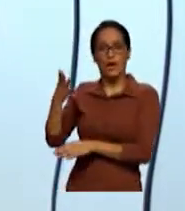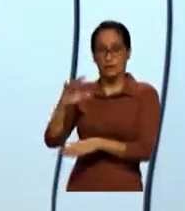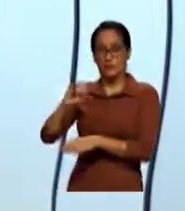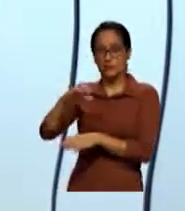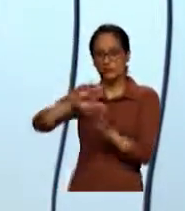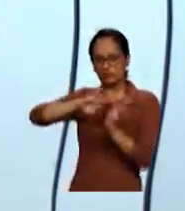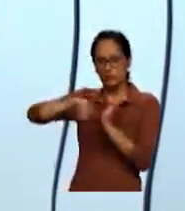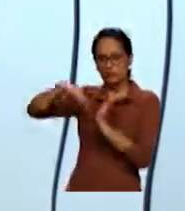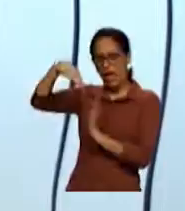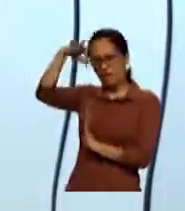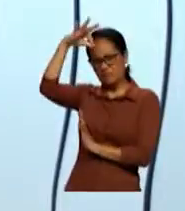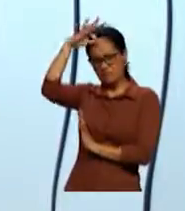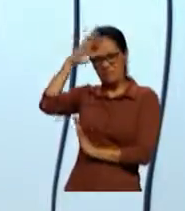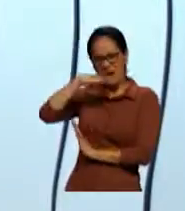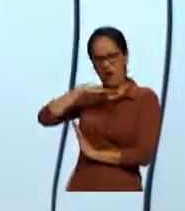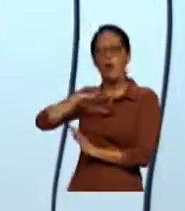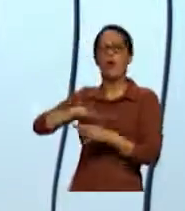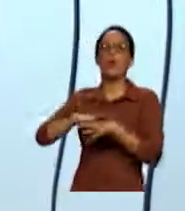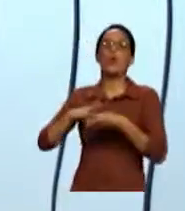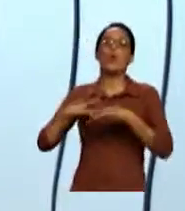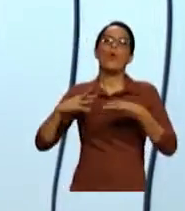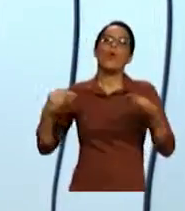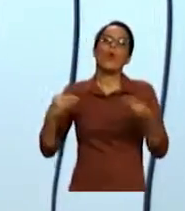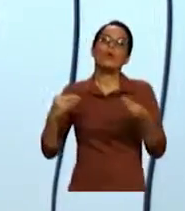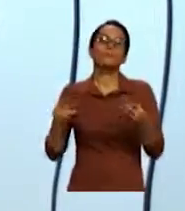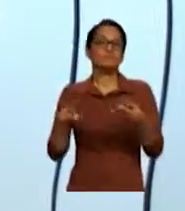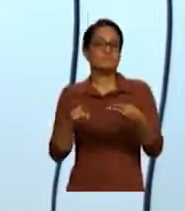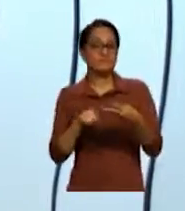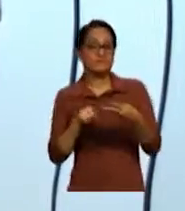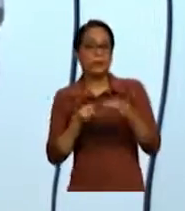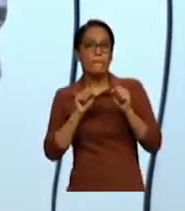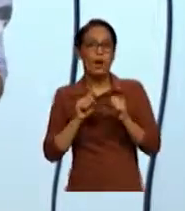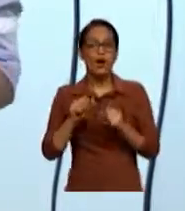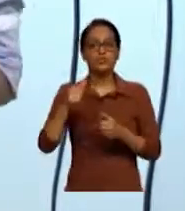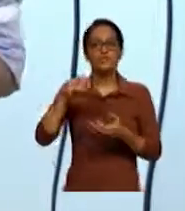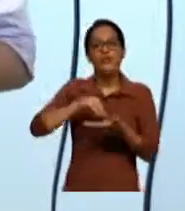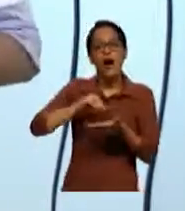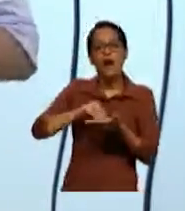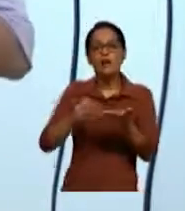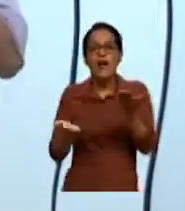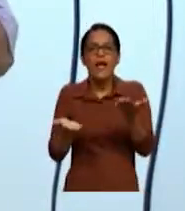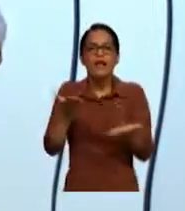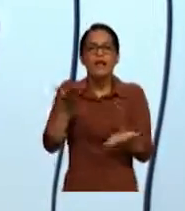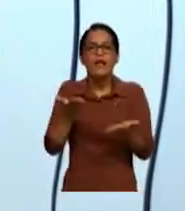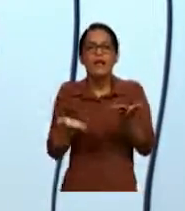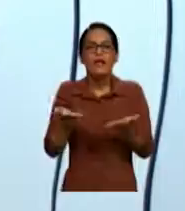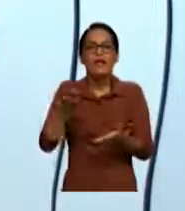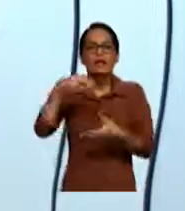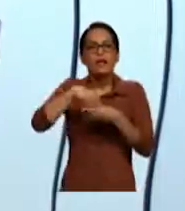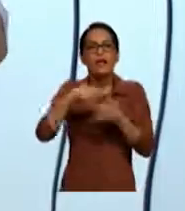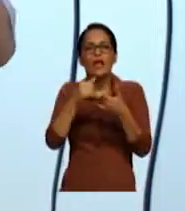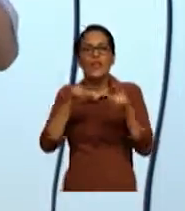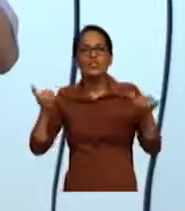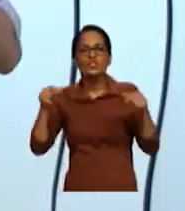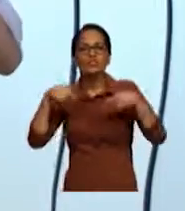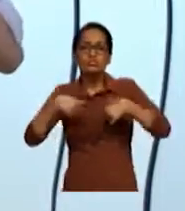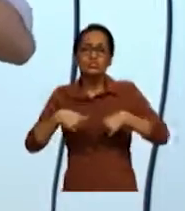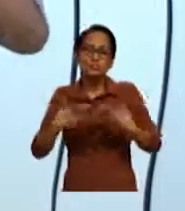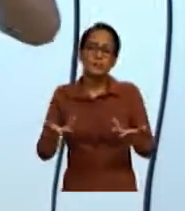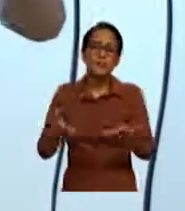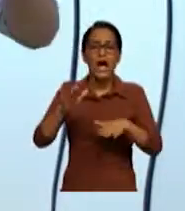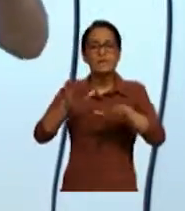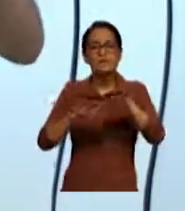curado. Pode ser também desequilíbrios energéticos. Então, por isso que você vai em alguns rituais, tem lá as